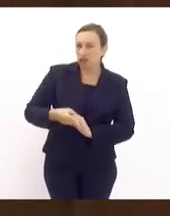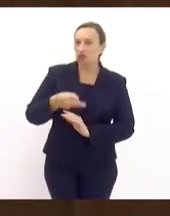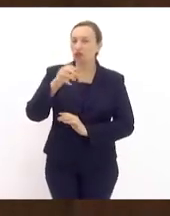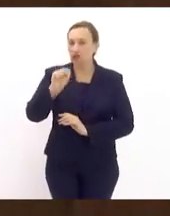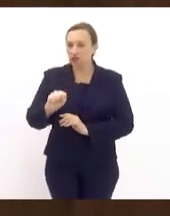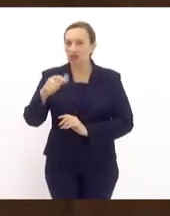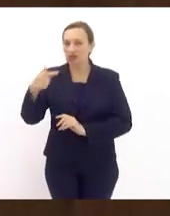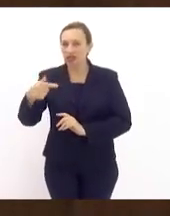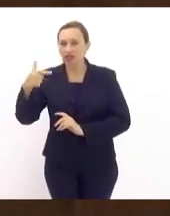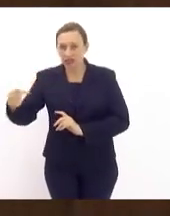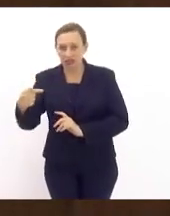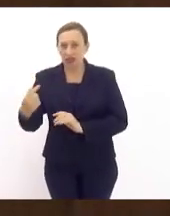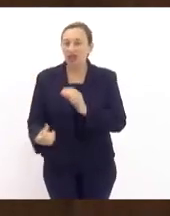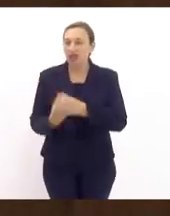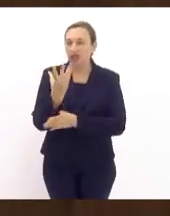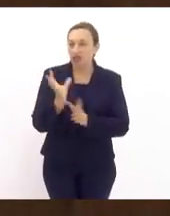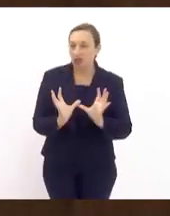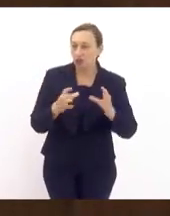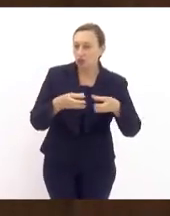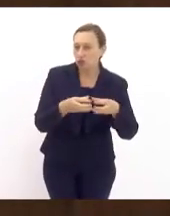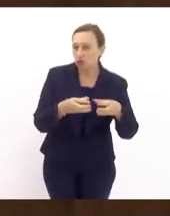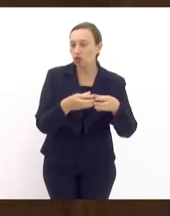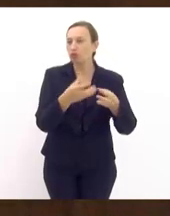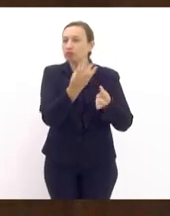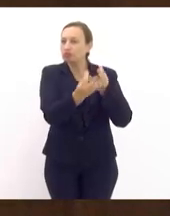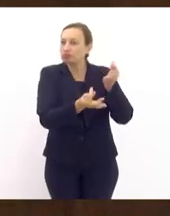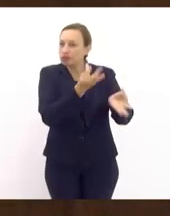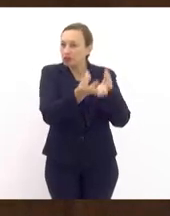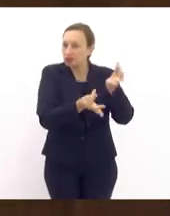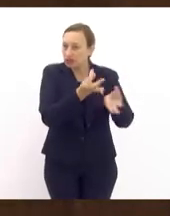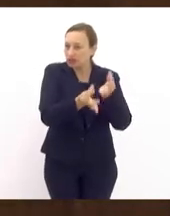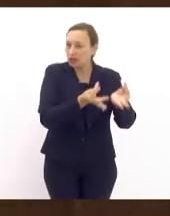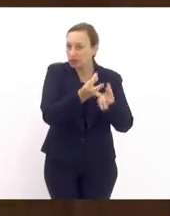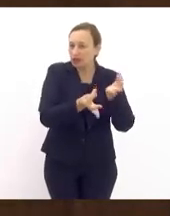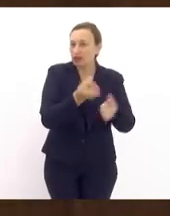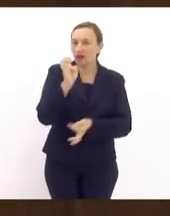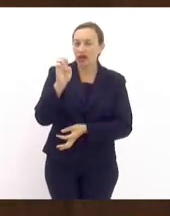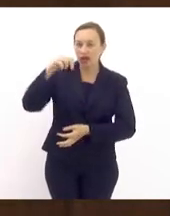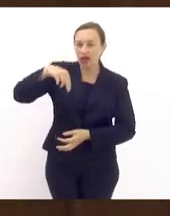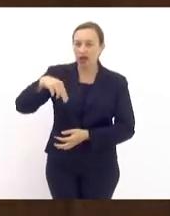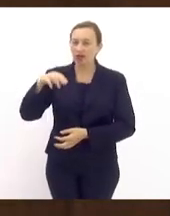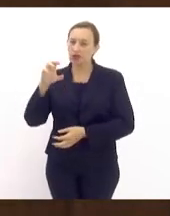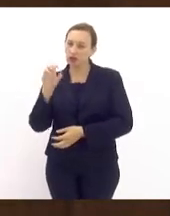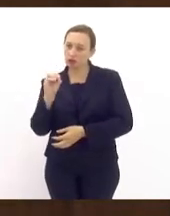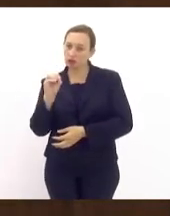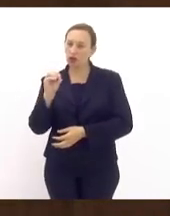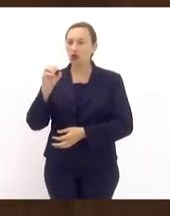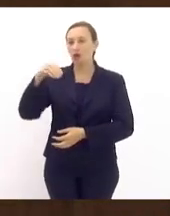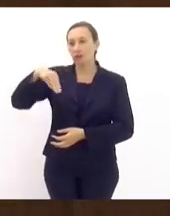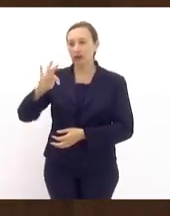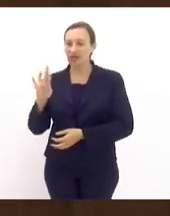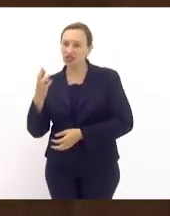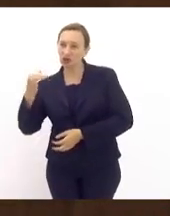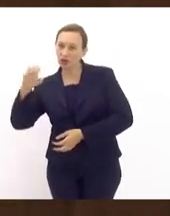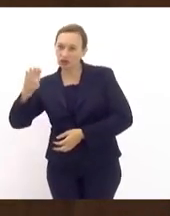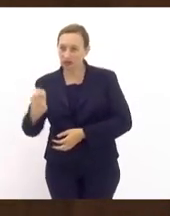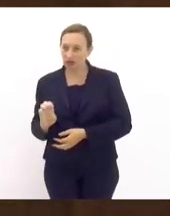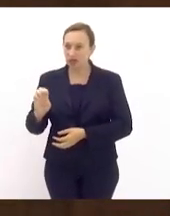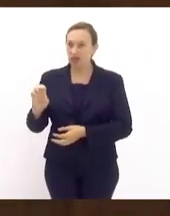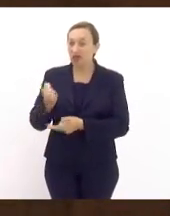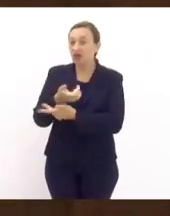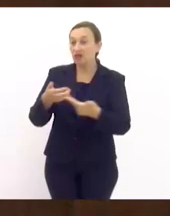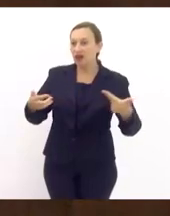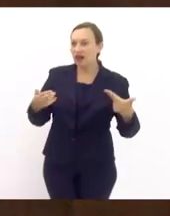3.877, que cria o Serviço de Atendimento e Tratamento da Endometriose, veio a partir de demanda de mulheres